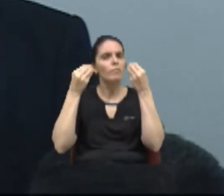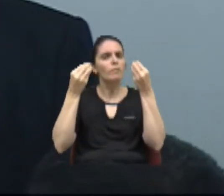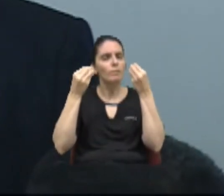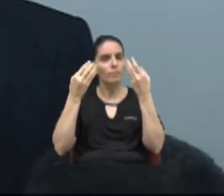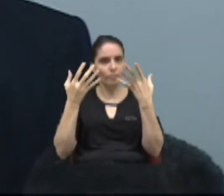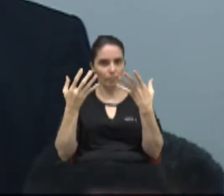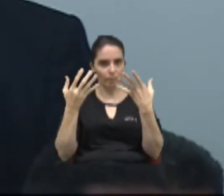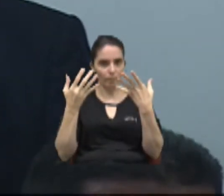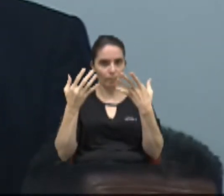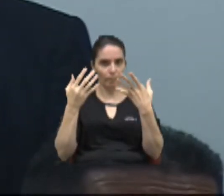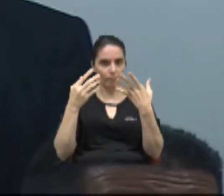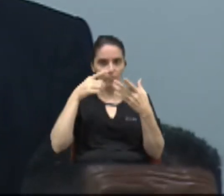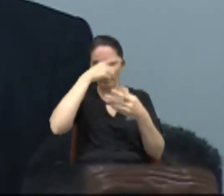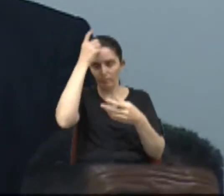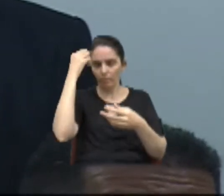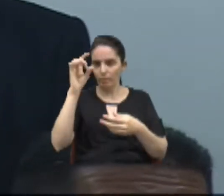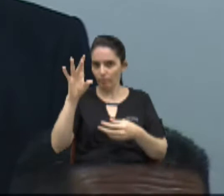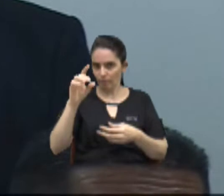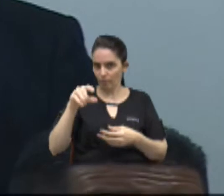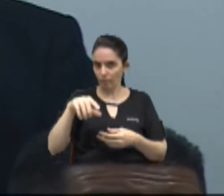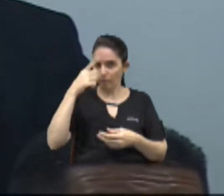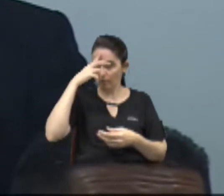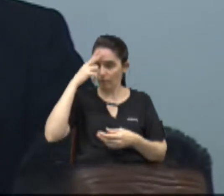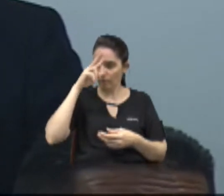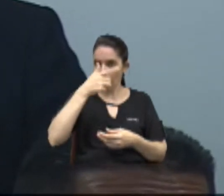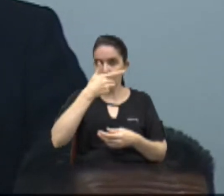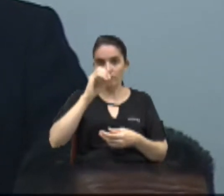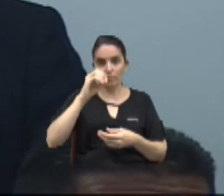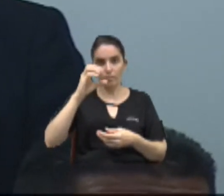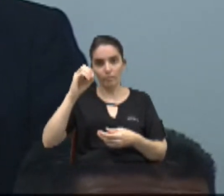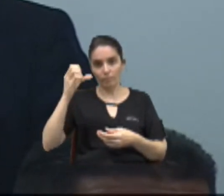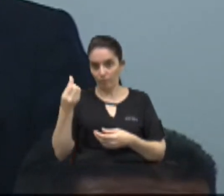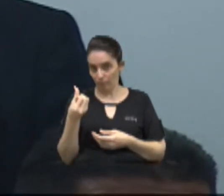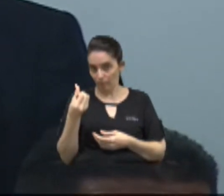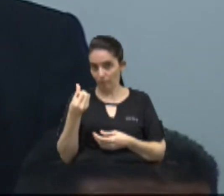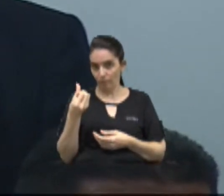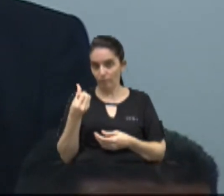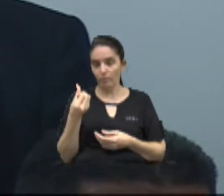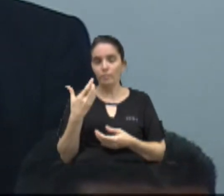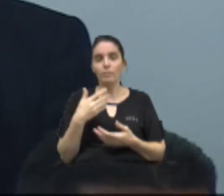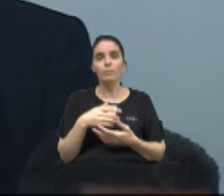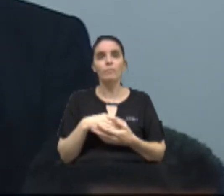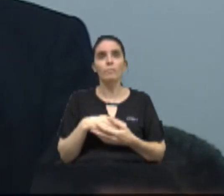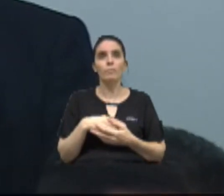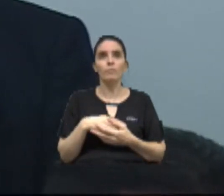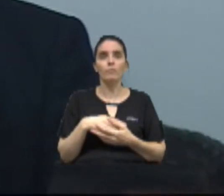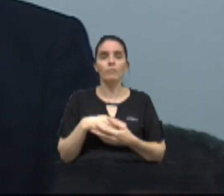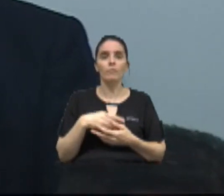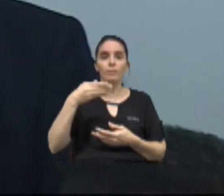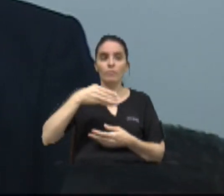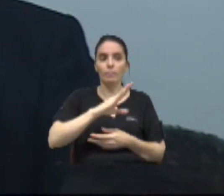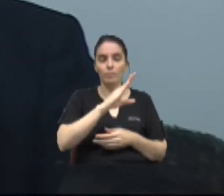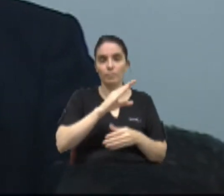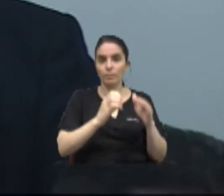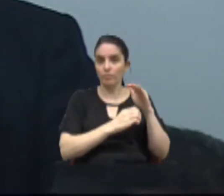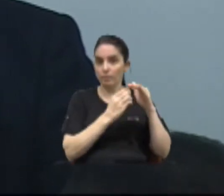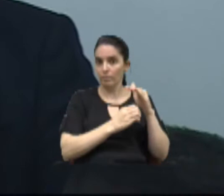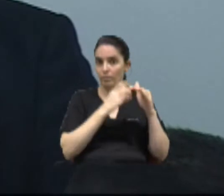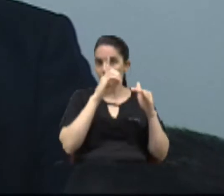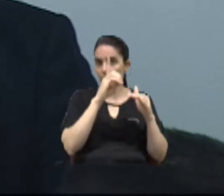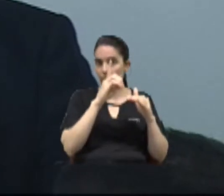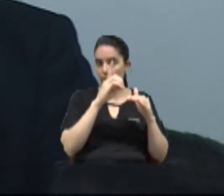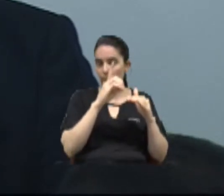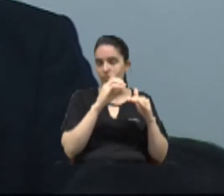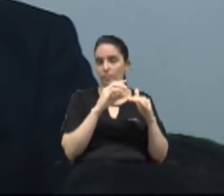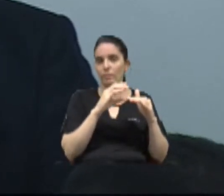em 2006 aproximadamente, eu estive na De Carvalho Joias,